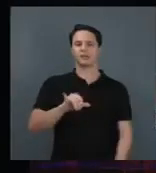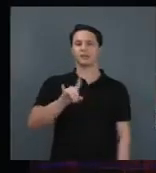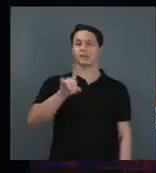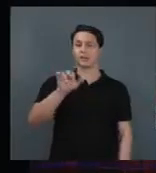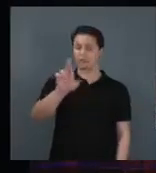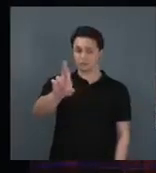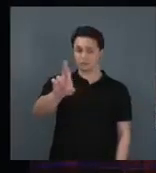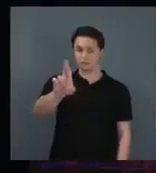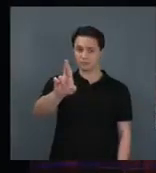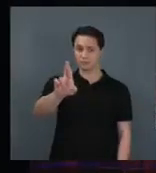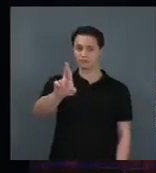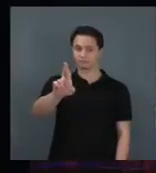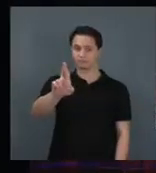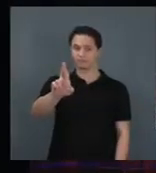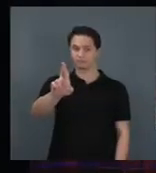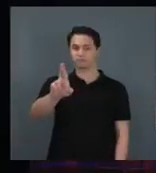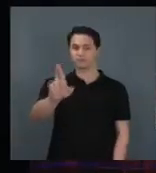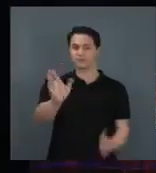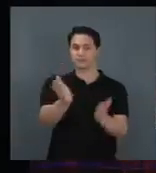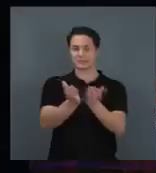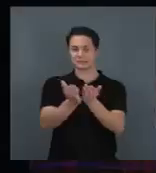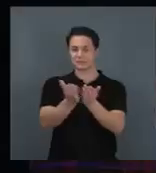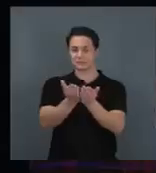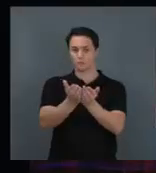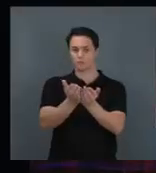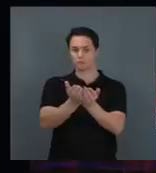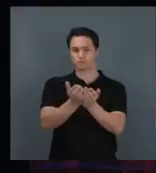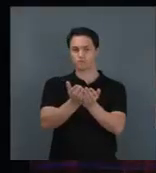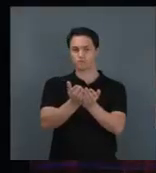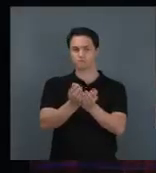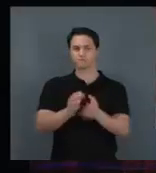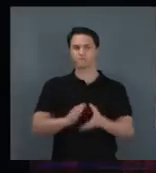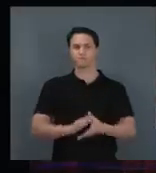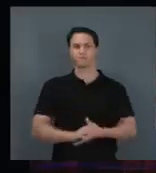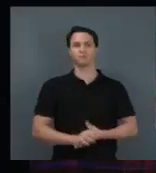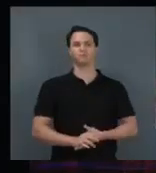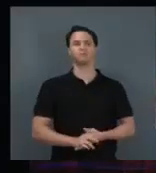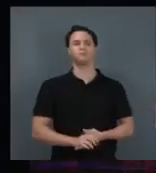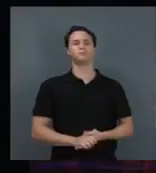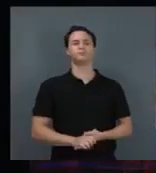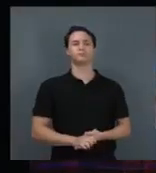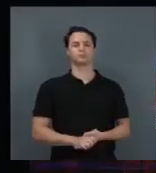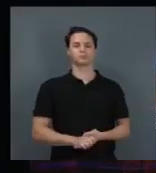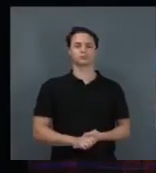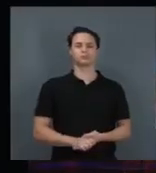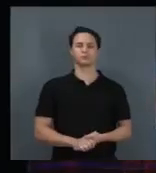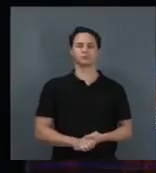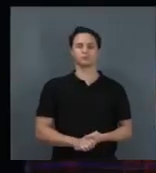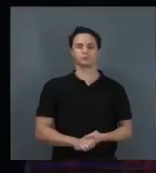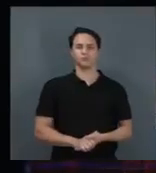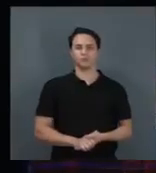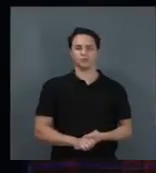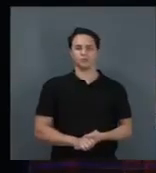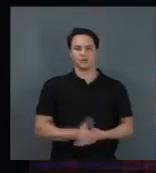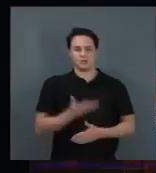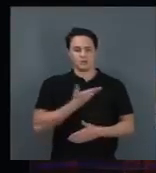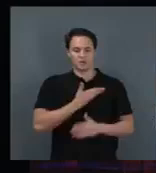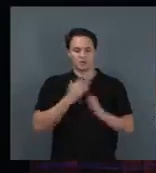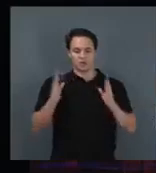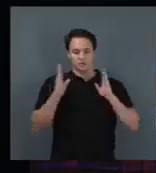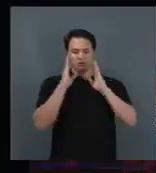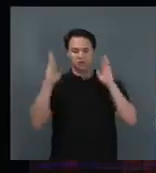líder cristão que ele era, e ali ele se apresentava como servo. O Papa